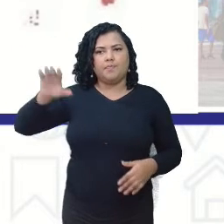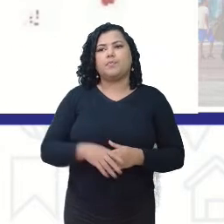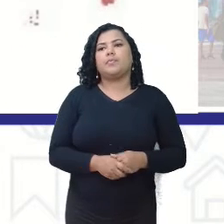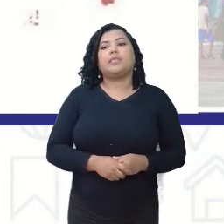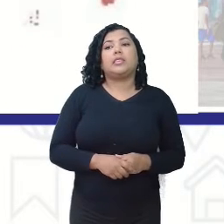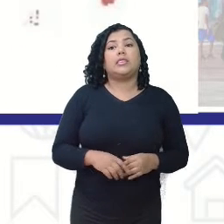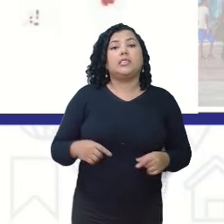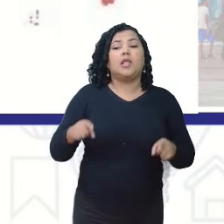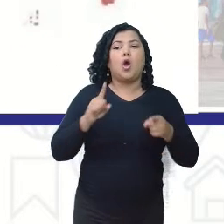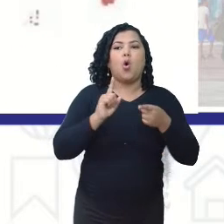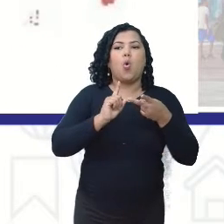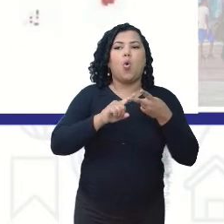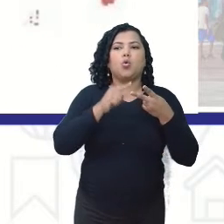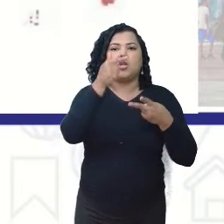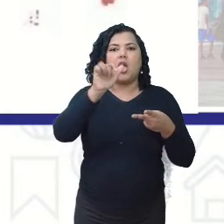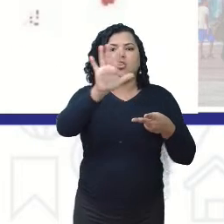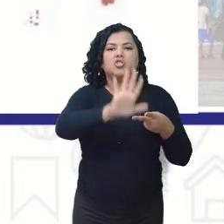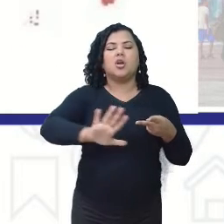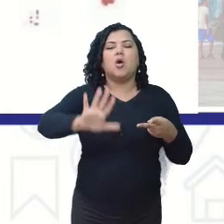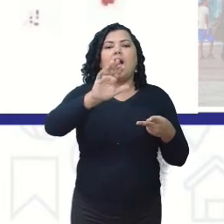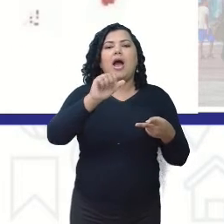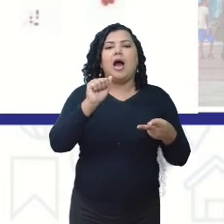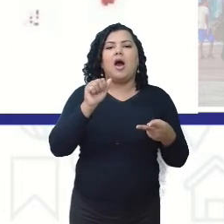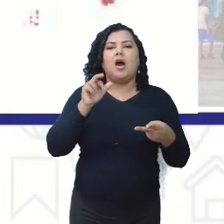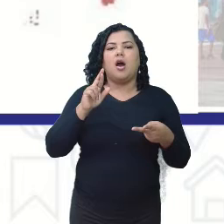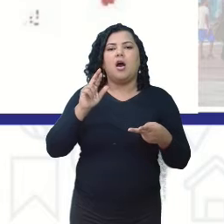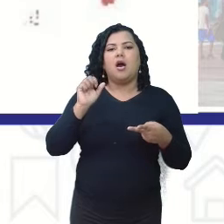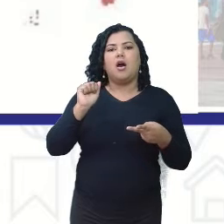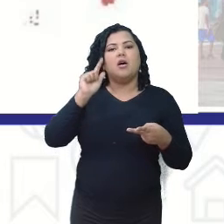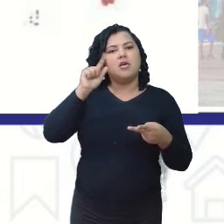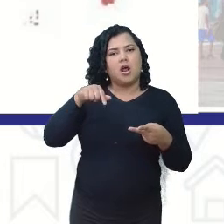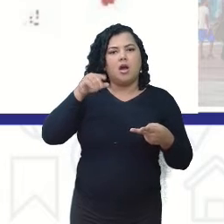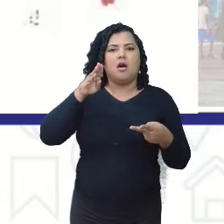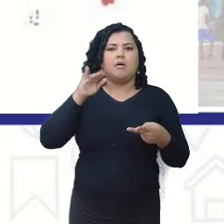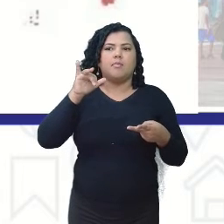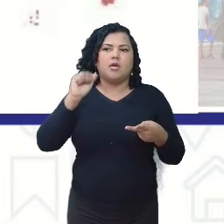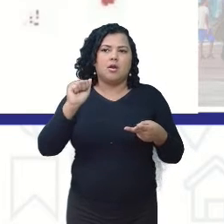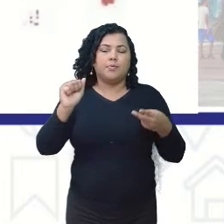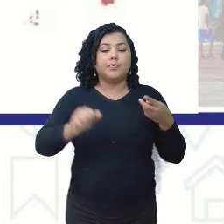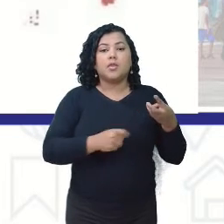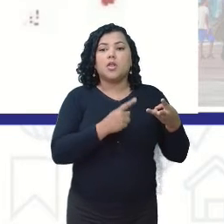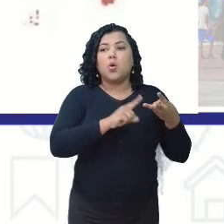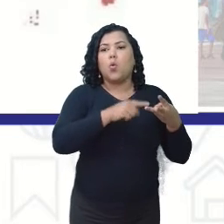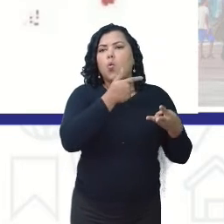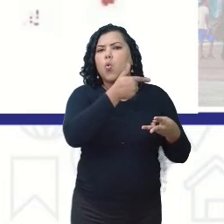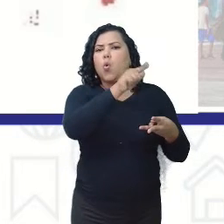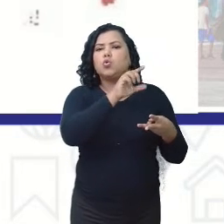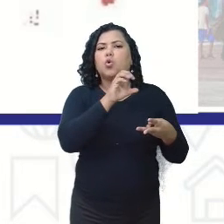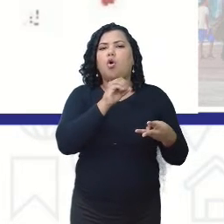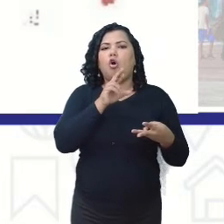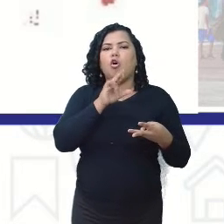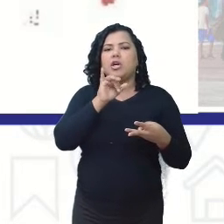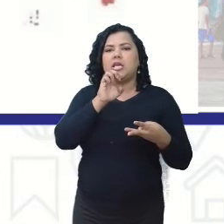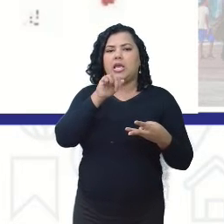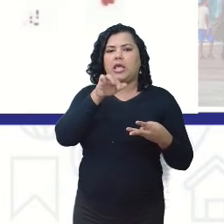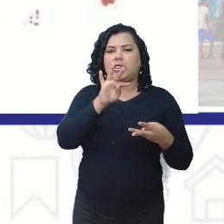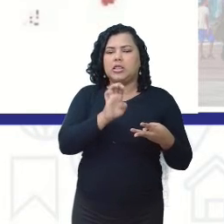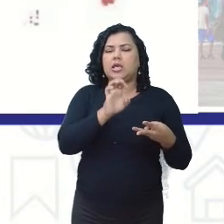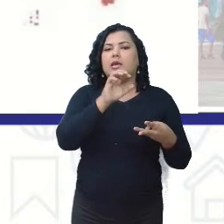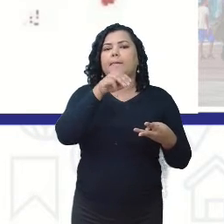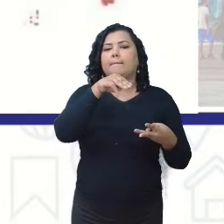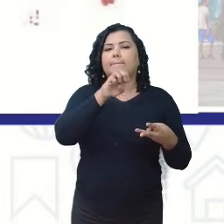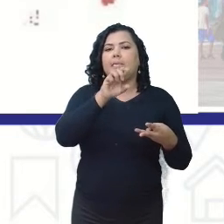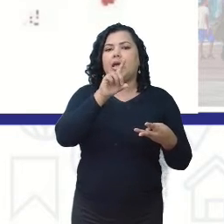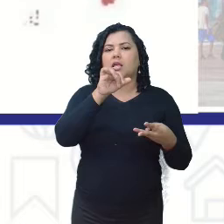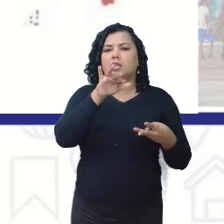da Arábia Saudita, na Península Arábica, parte ali, ó, do Oriente Médio. Aqui a região da Índia,